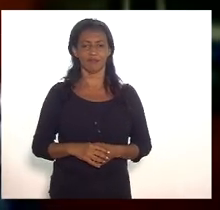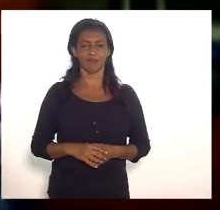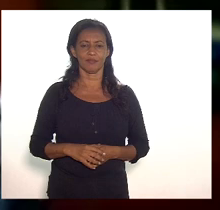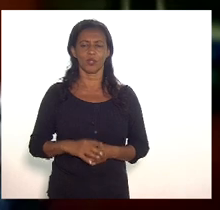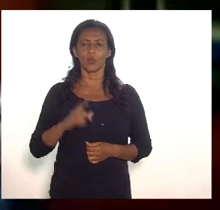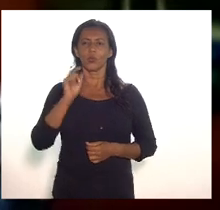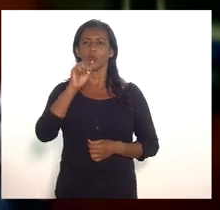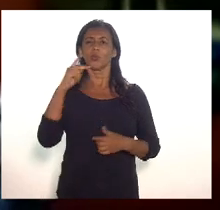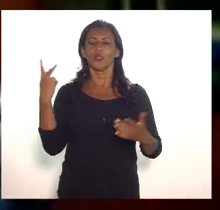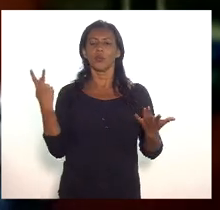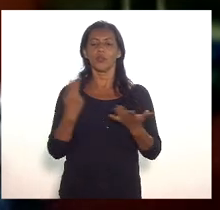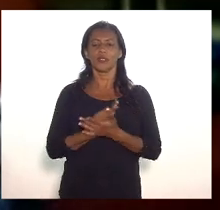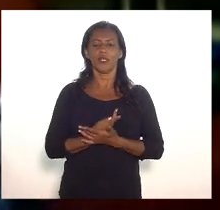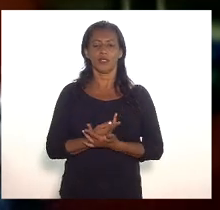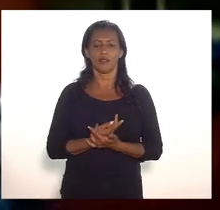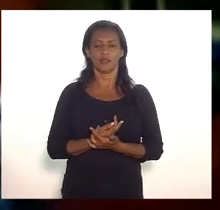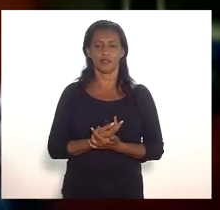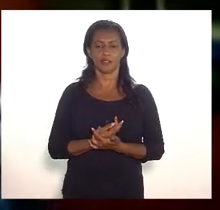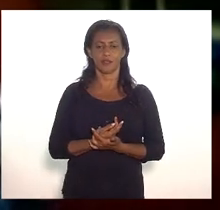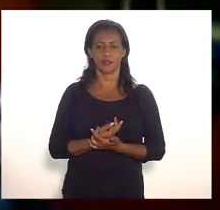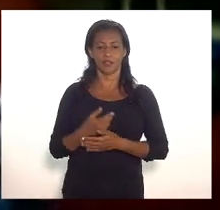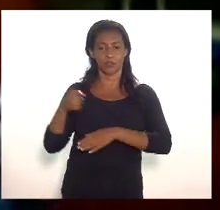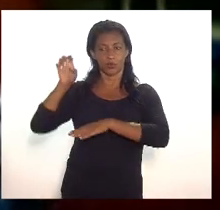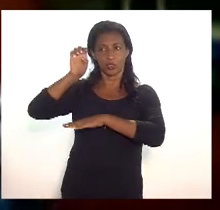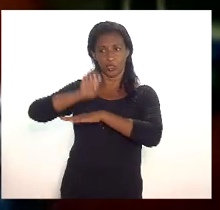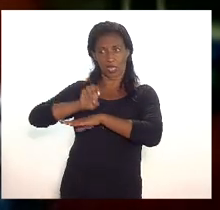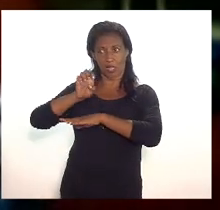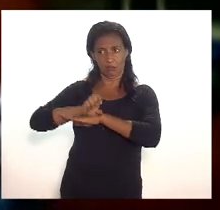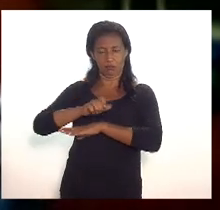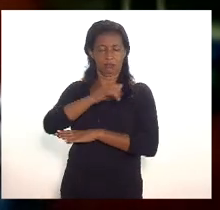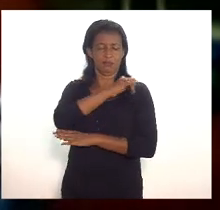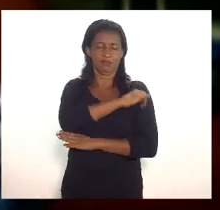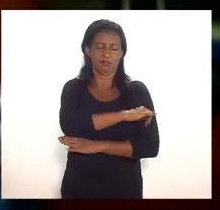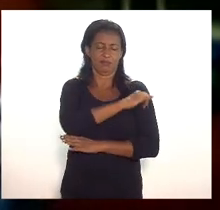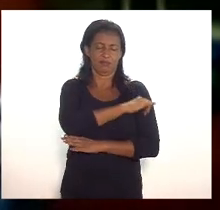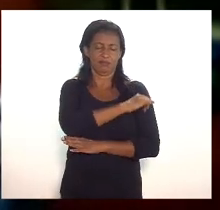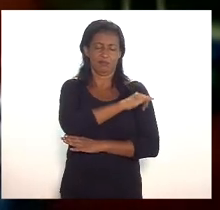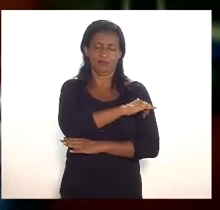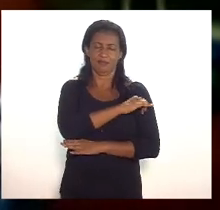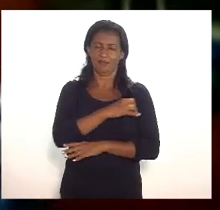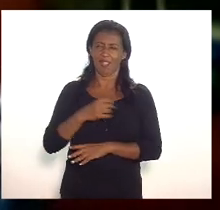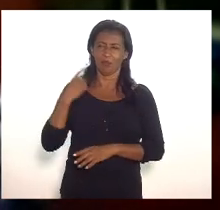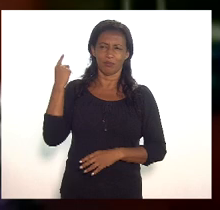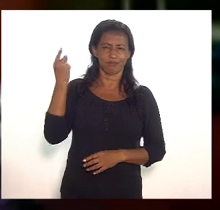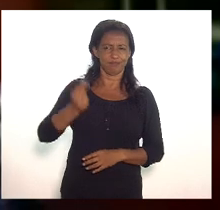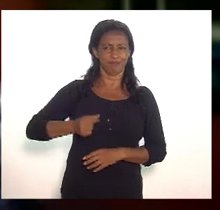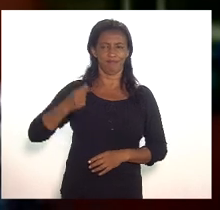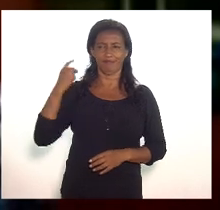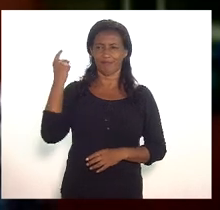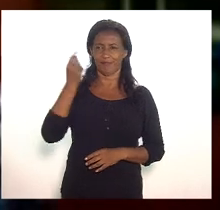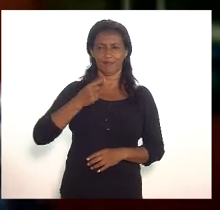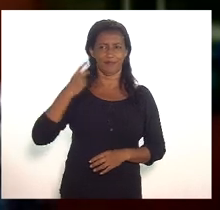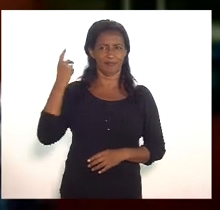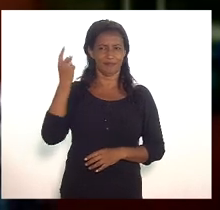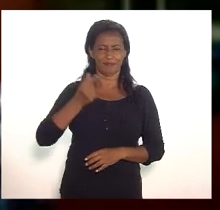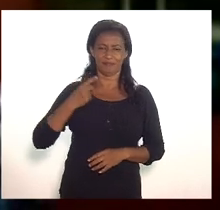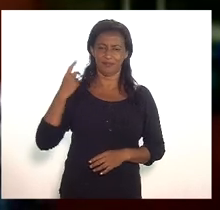que acontece é que o Estado do Rio de Janeiro, há muito tempo,